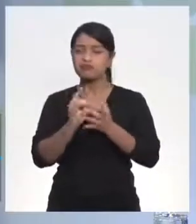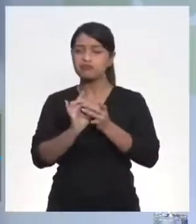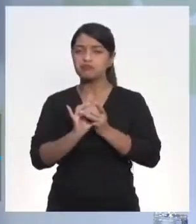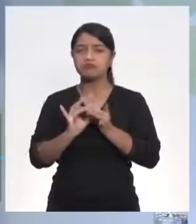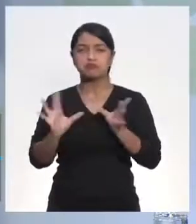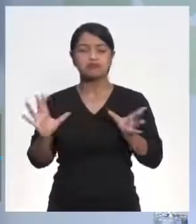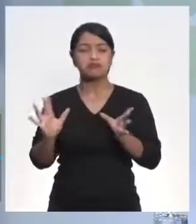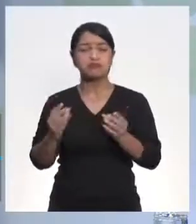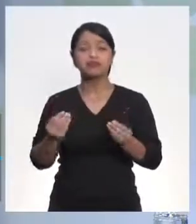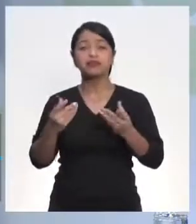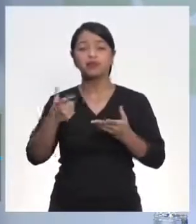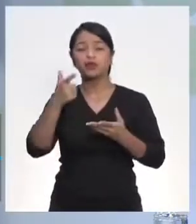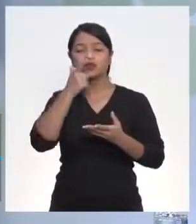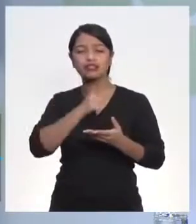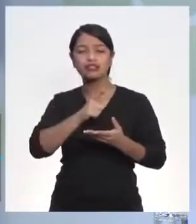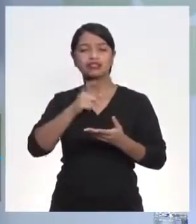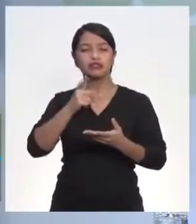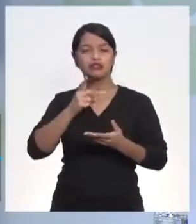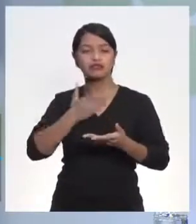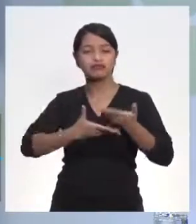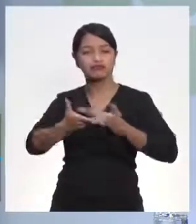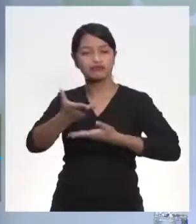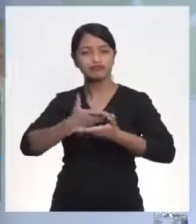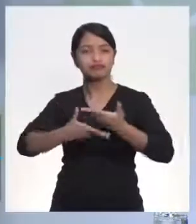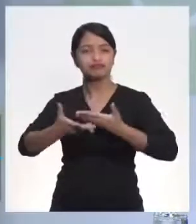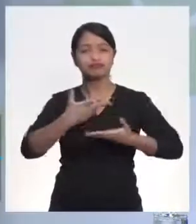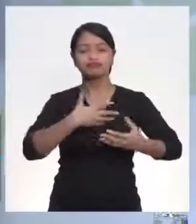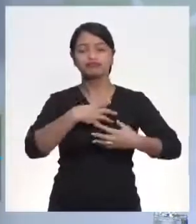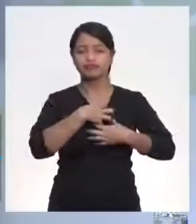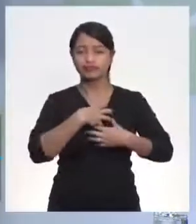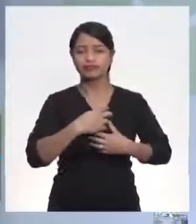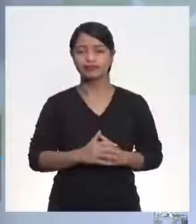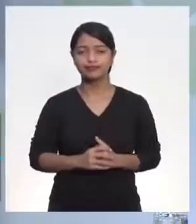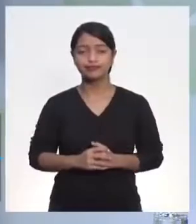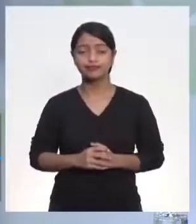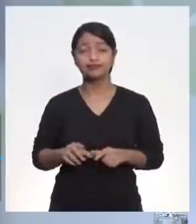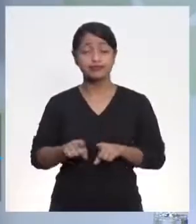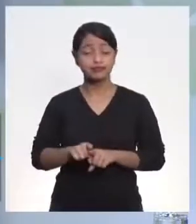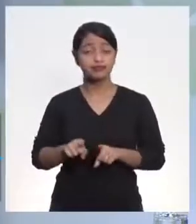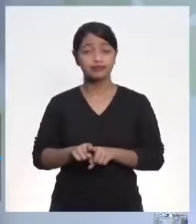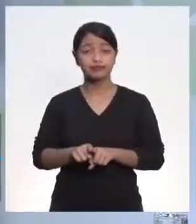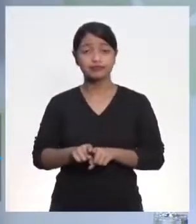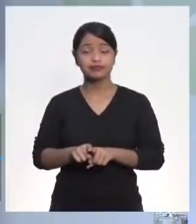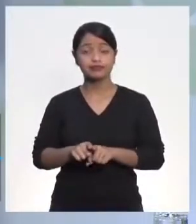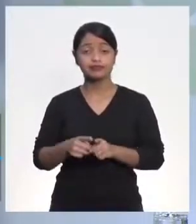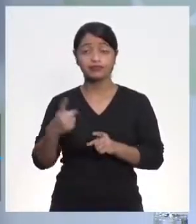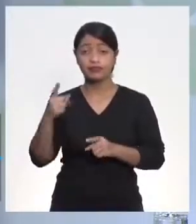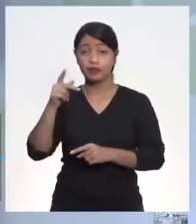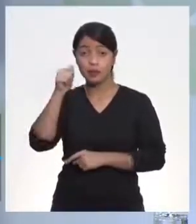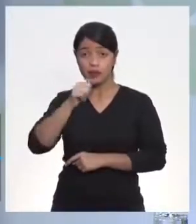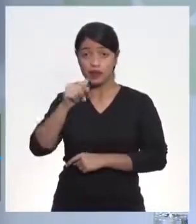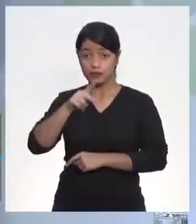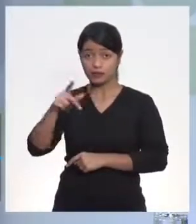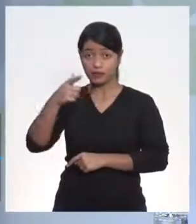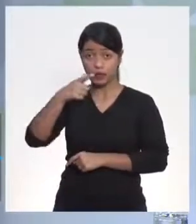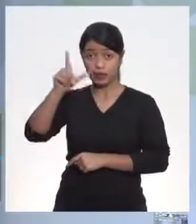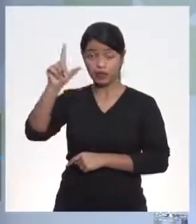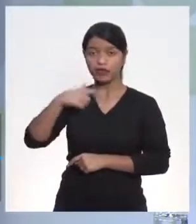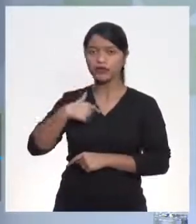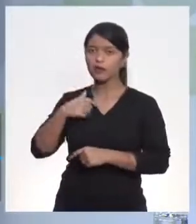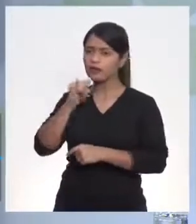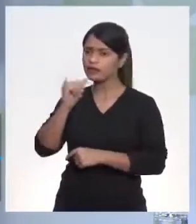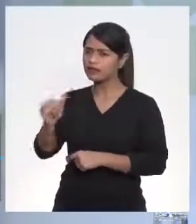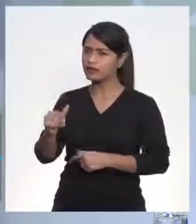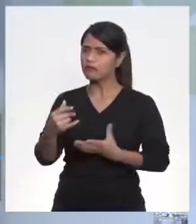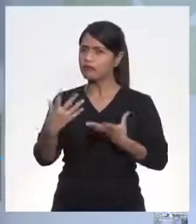mais interativa, um pouquinho mais brincalhona. Inclusive foi um comentário, até fiz com uma professora, que eu não esperava tantas inscrições,